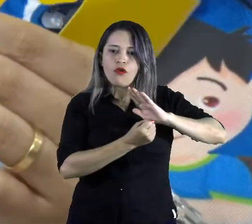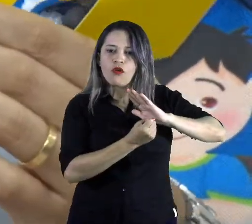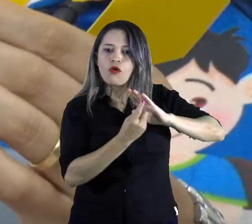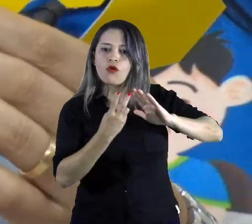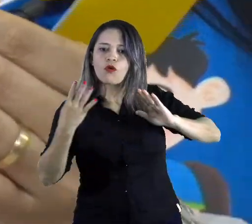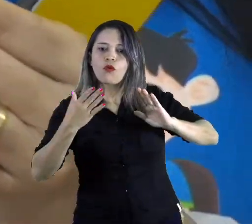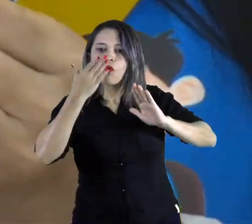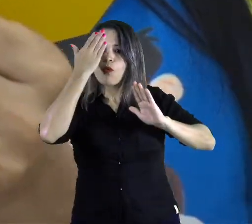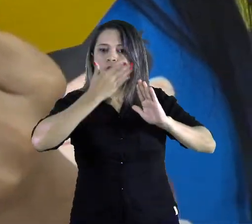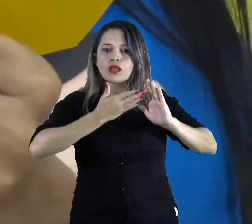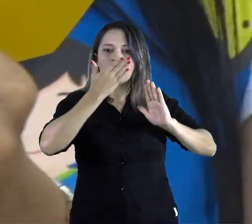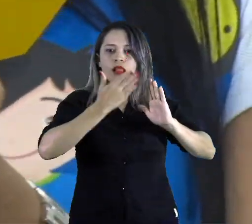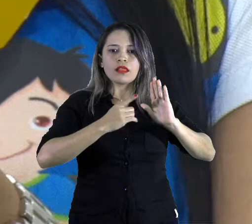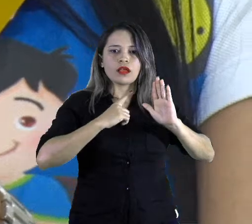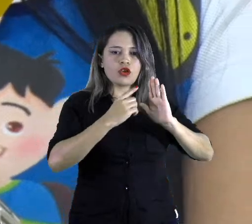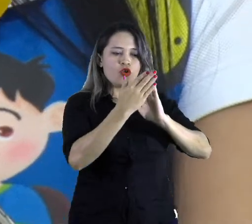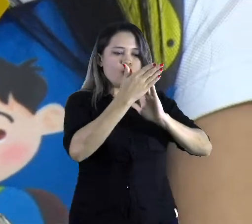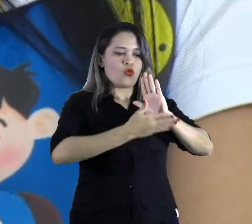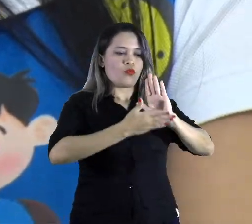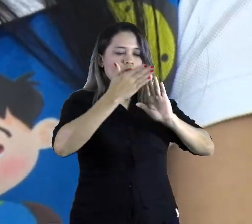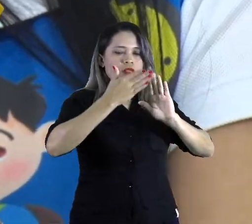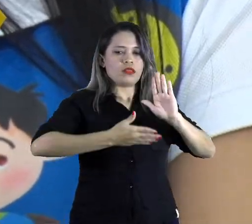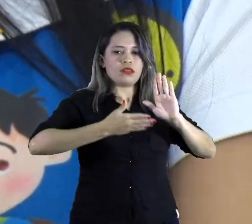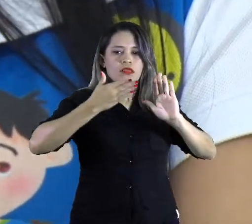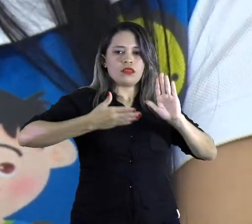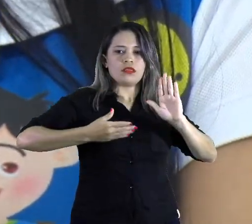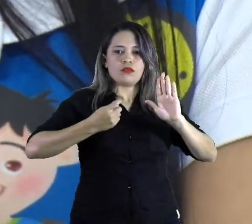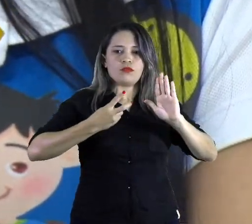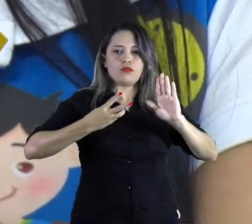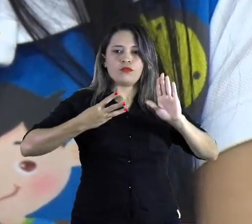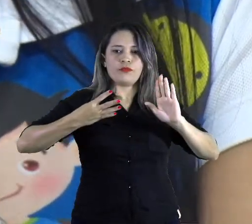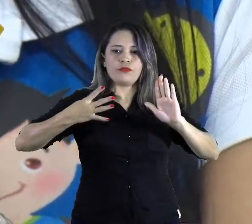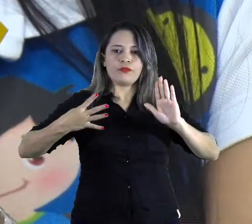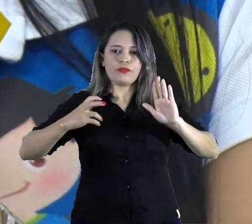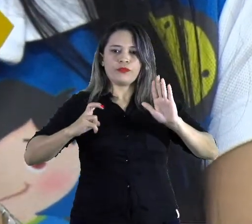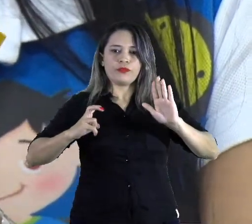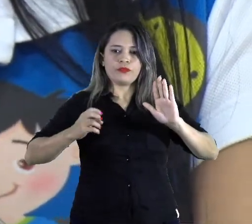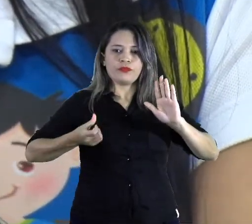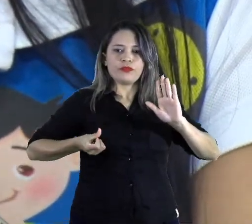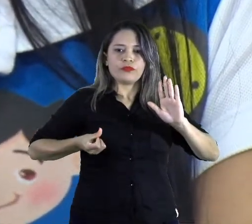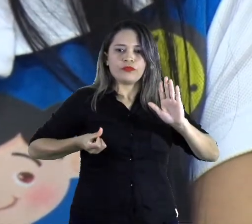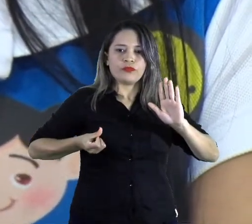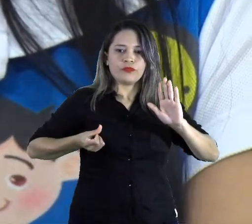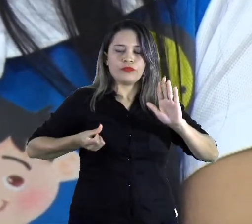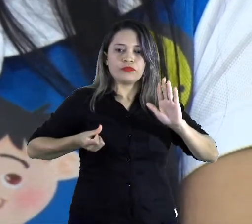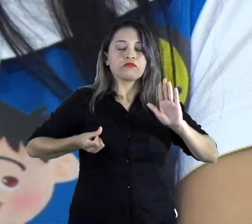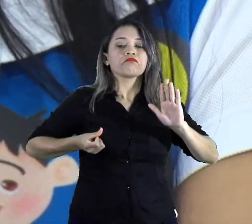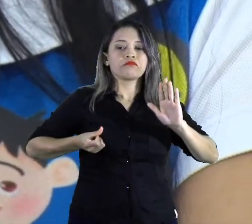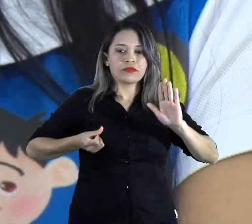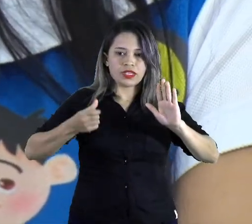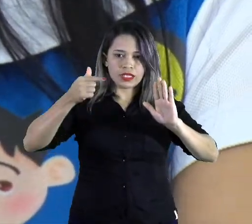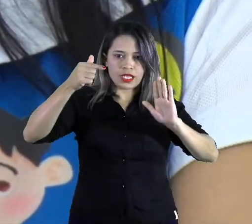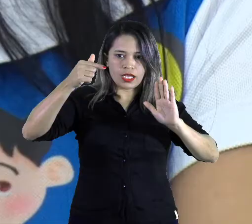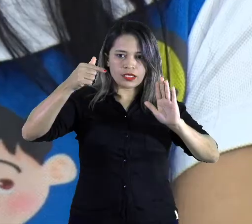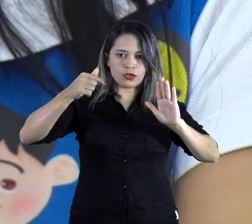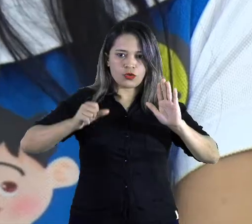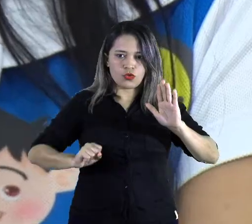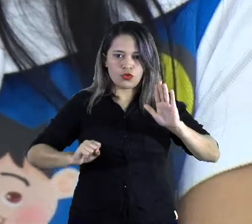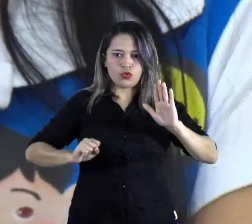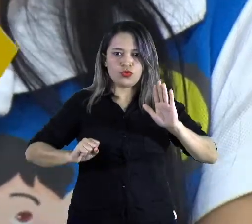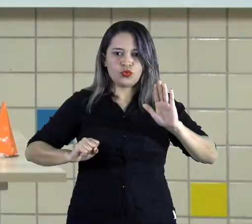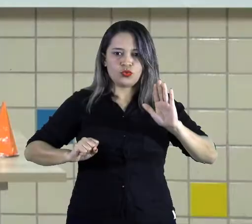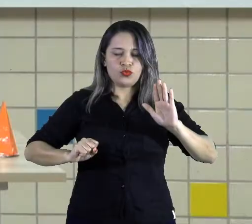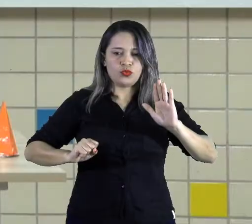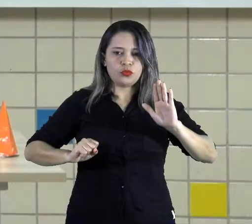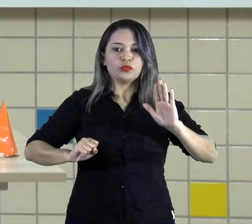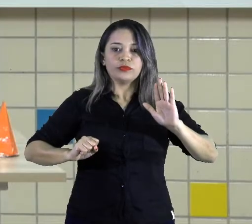ele tem. Olha só, 1, 2, 3, 4, 5, 6, 7,